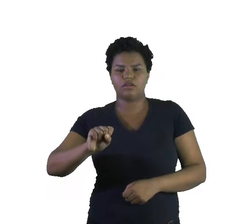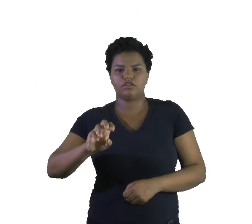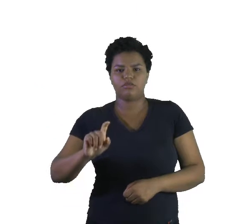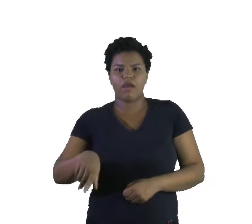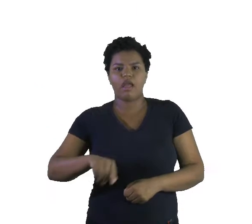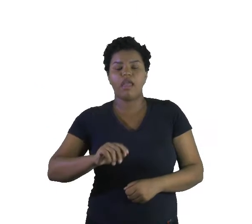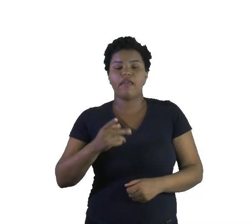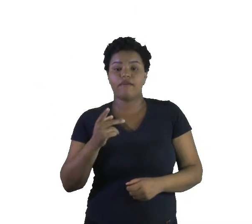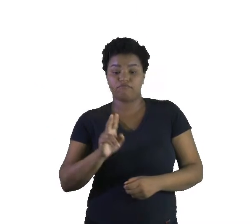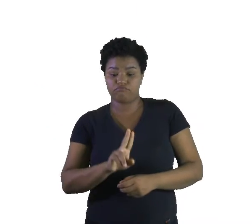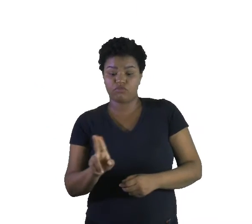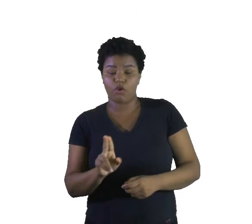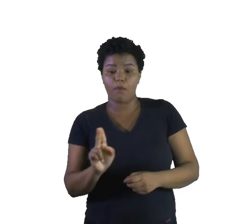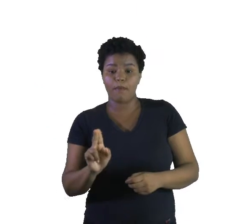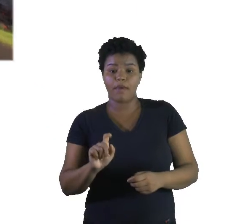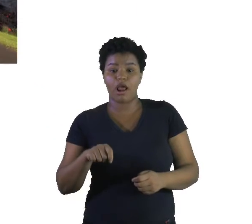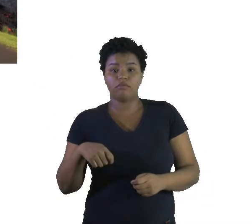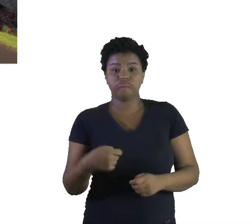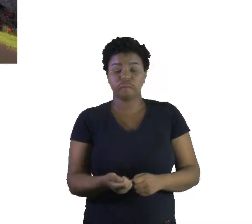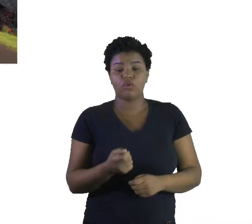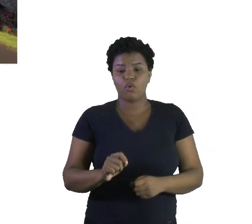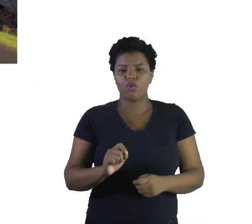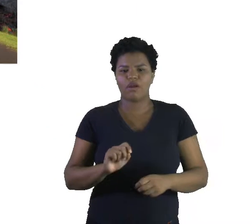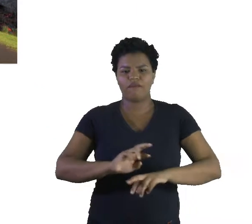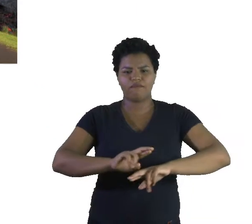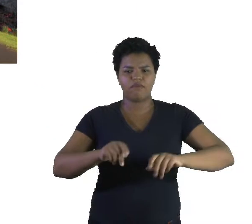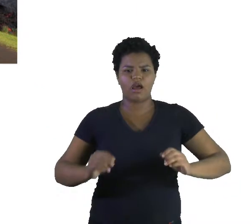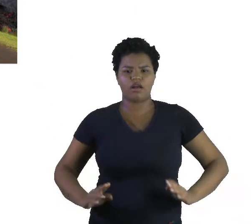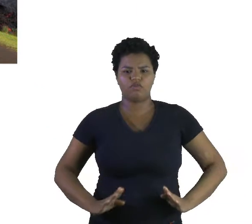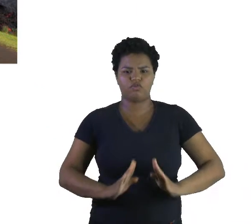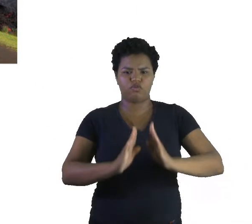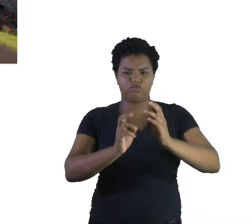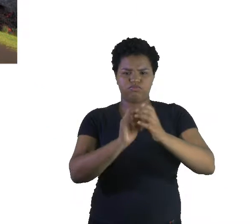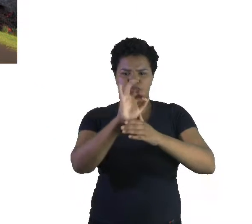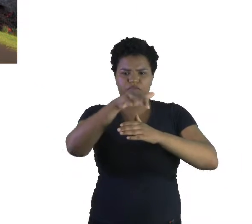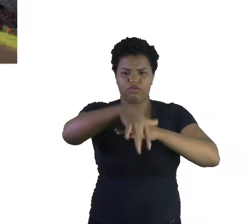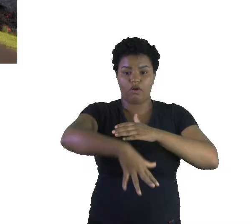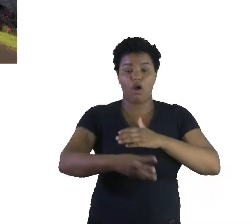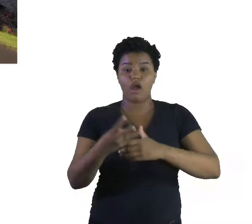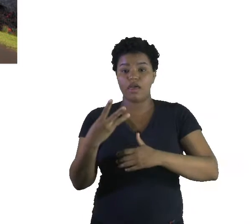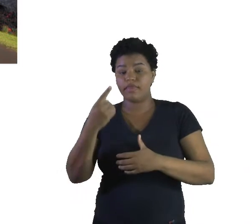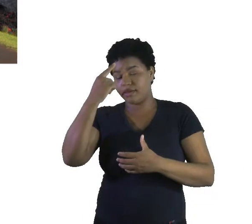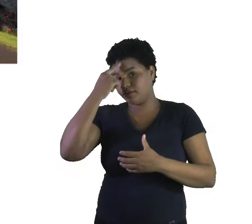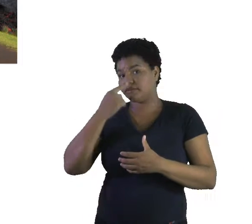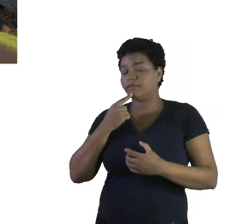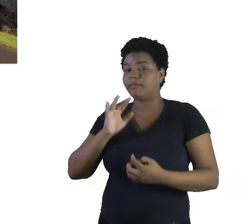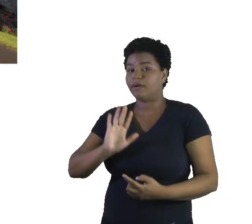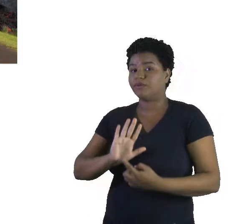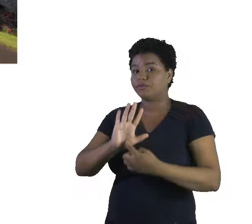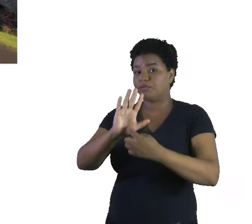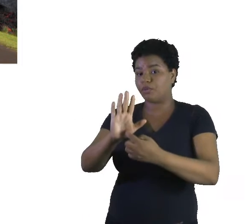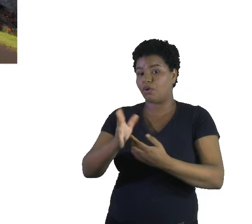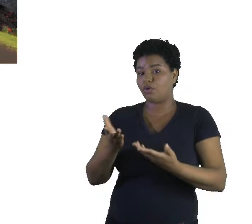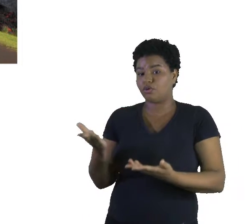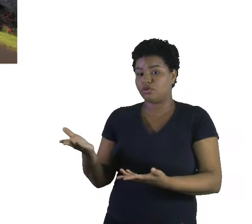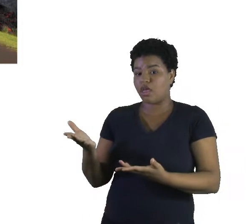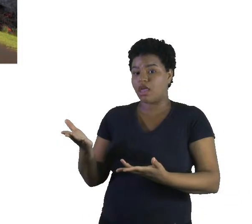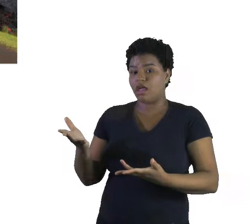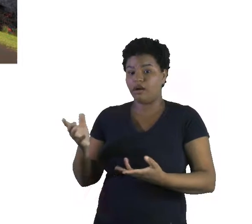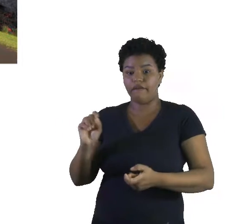vulcânicos. Vocês podem observar na tela de vocês 3 imagens que mostram vulcões em